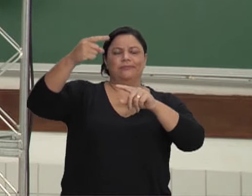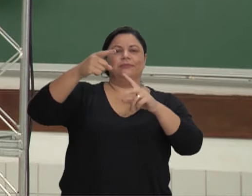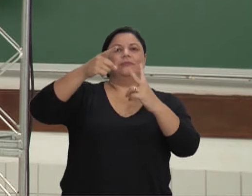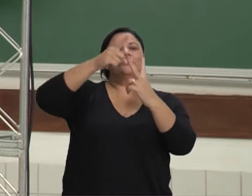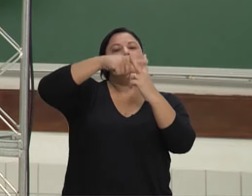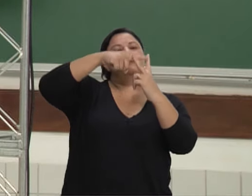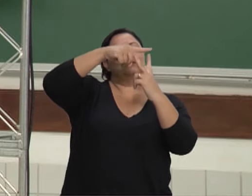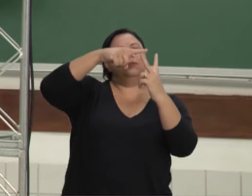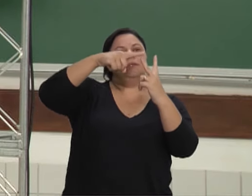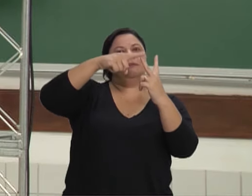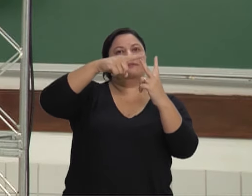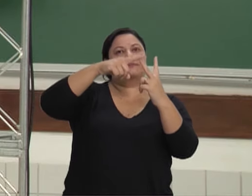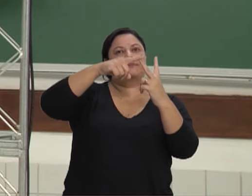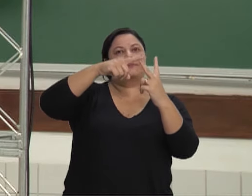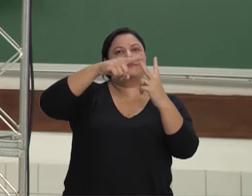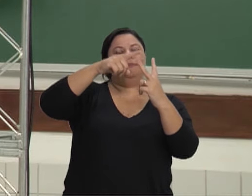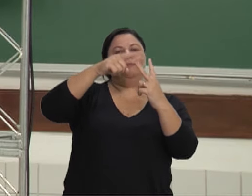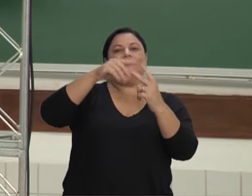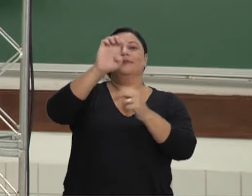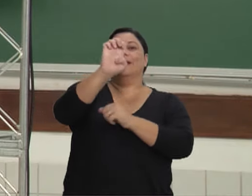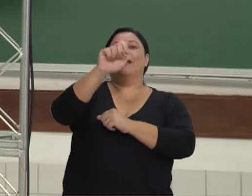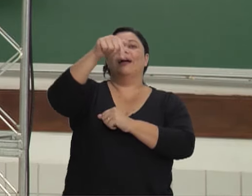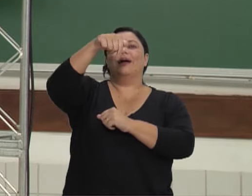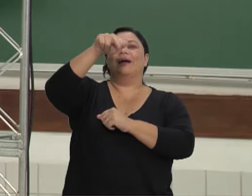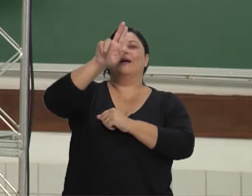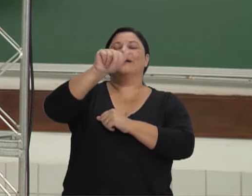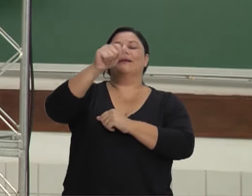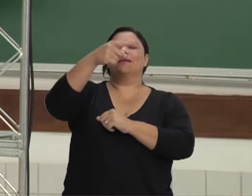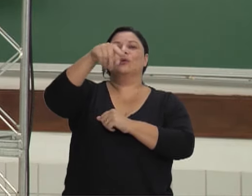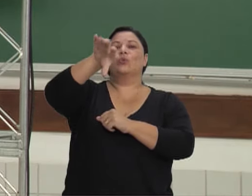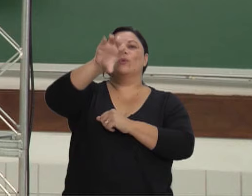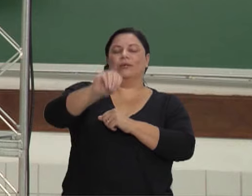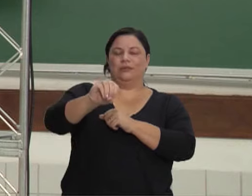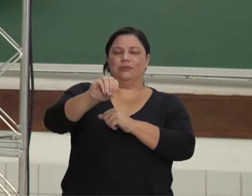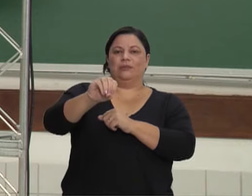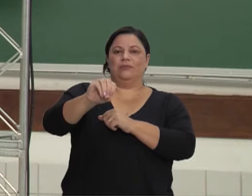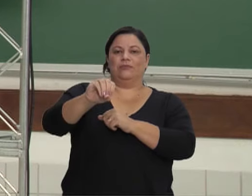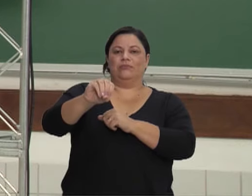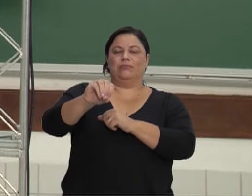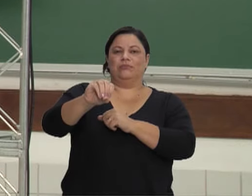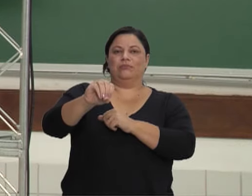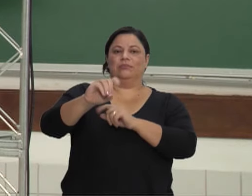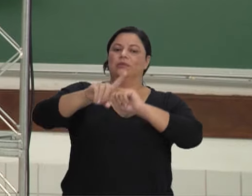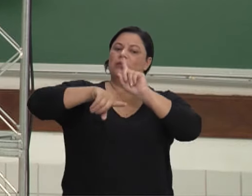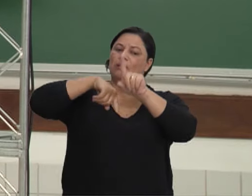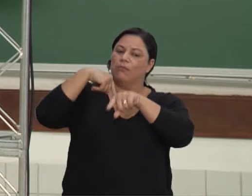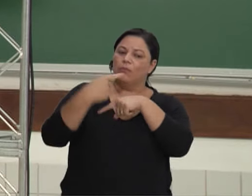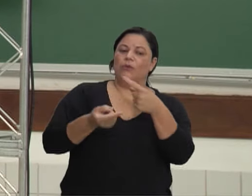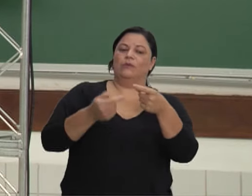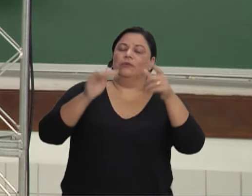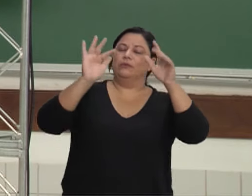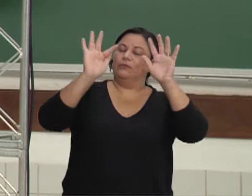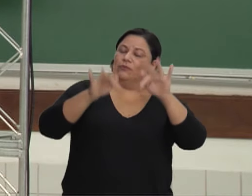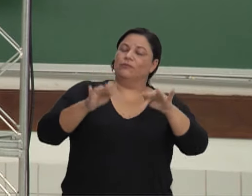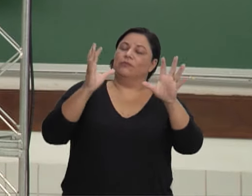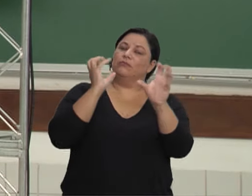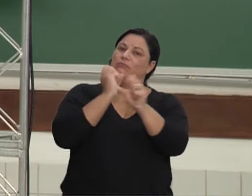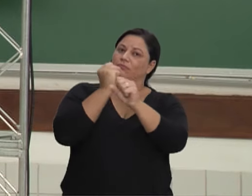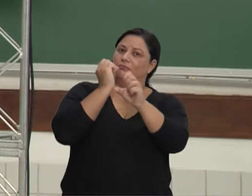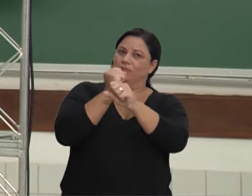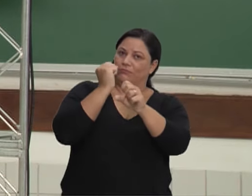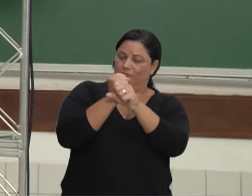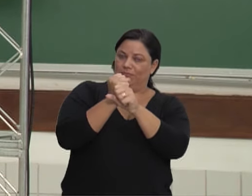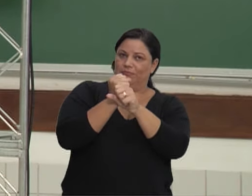Tranquilo? Daí vocês desenvolvam e depois vão somar os dois valores que vocês encontraram. E daí a gente